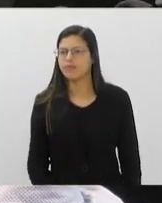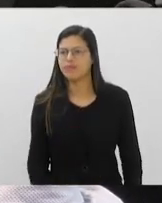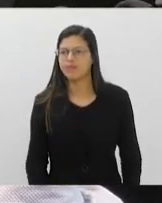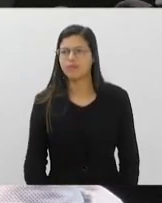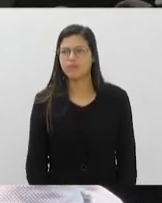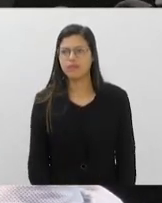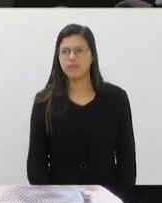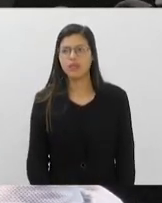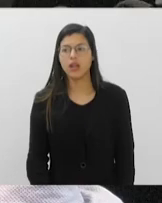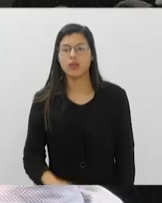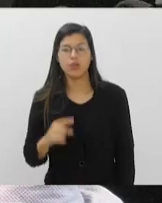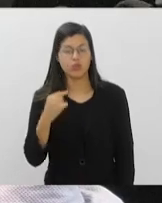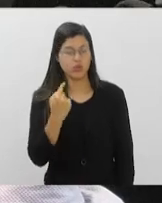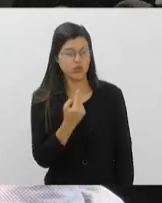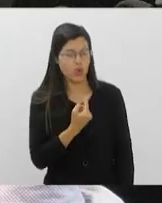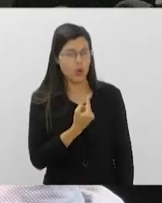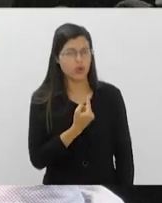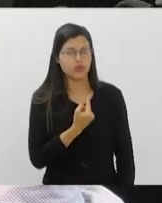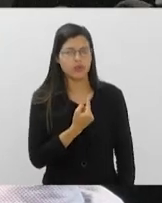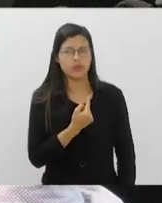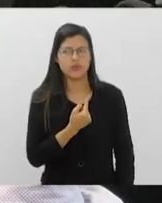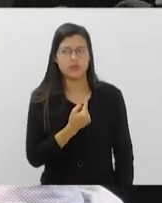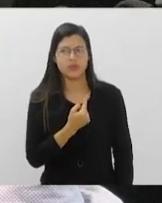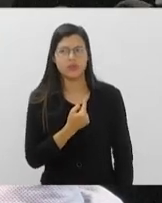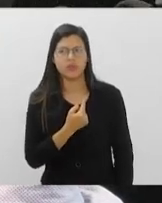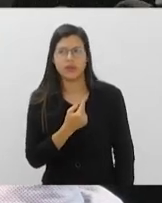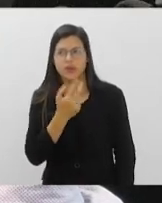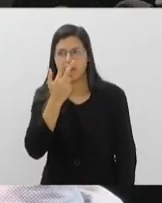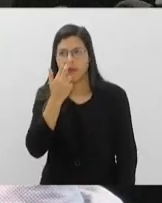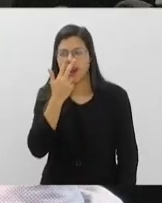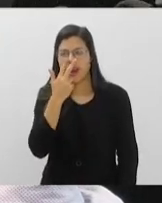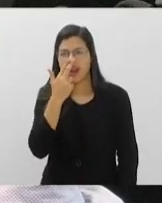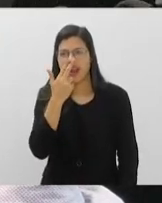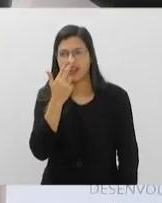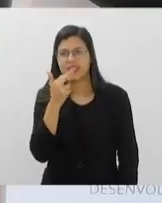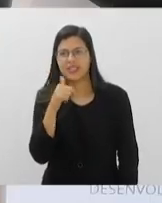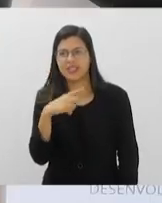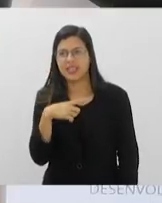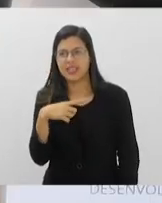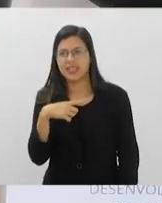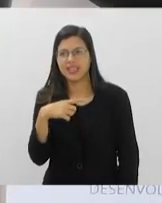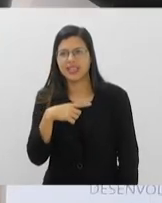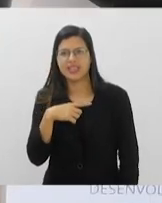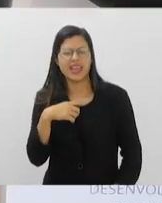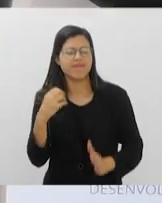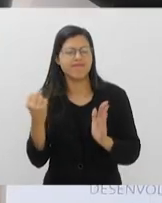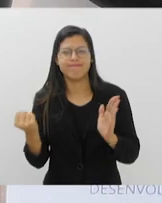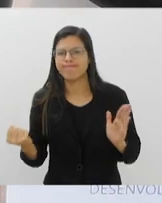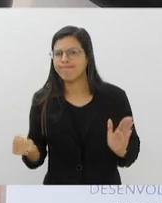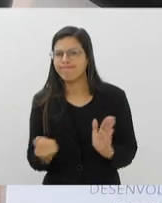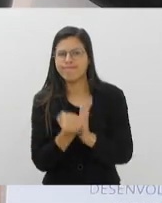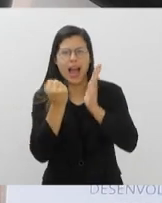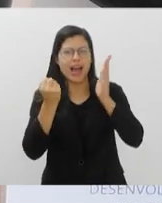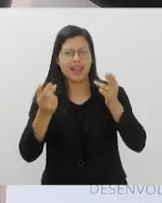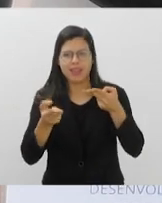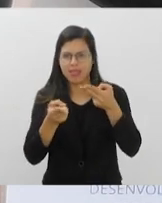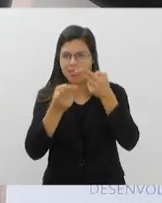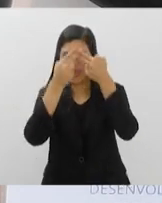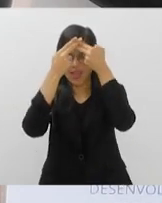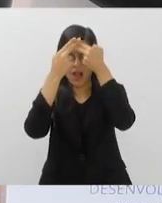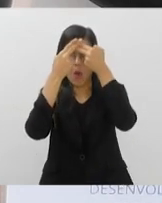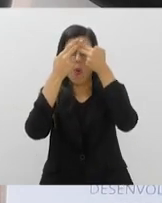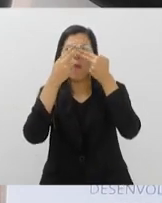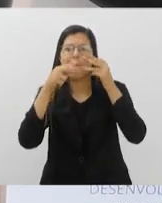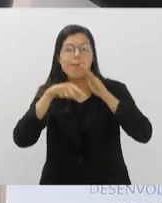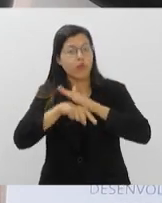e eh como é que diria Dr S eles vêm cheio de de marcas profundas não